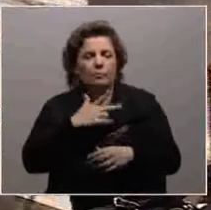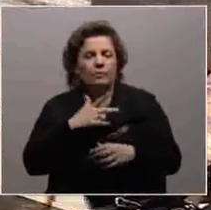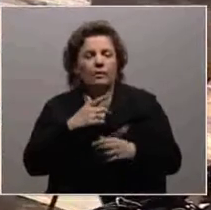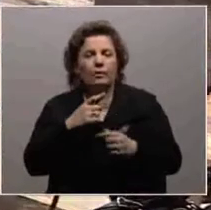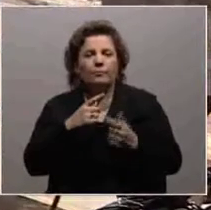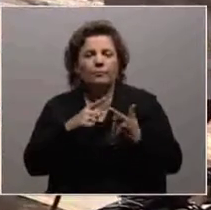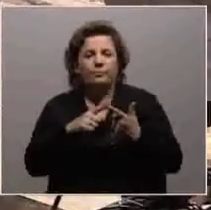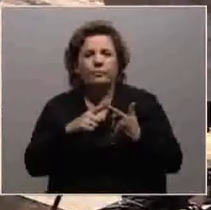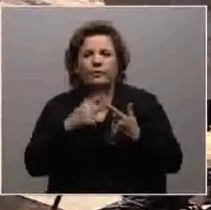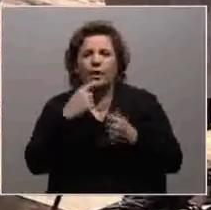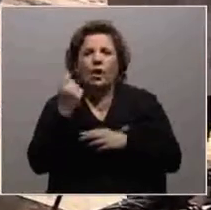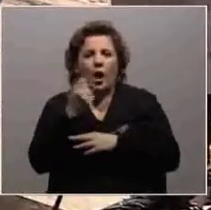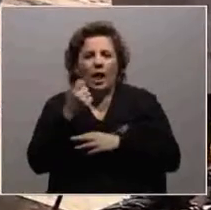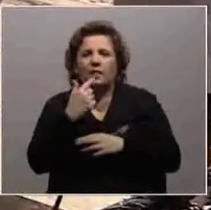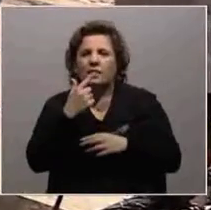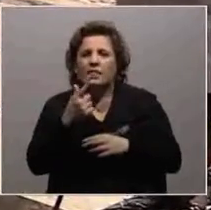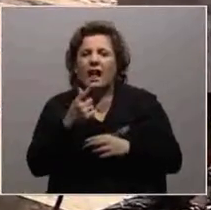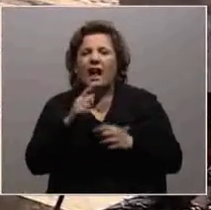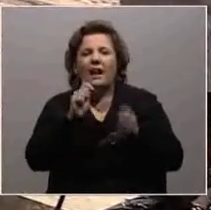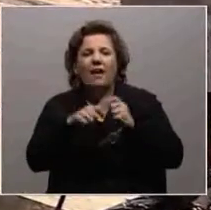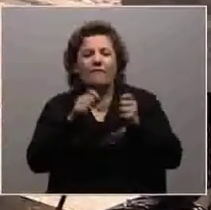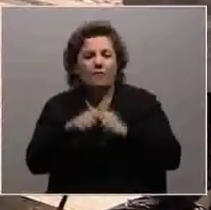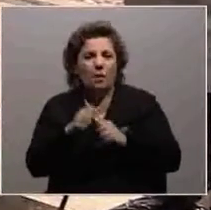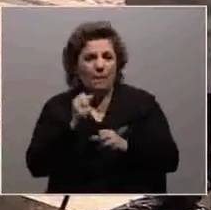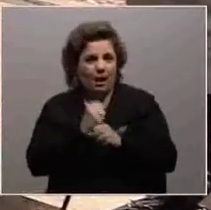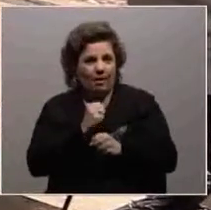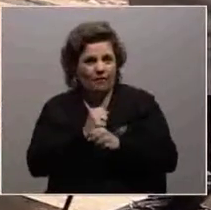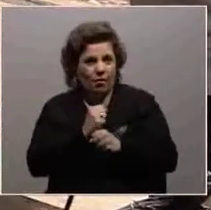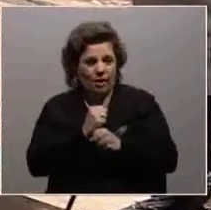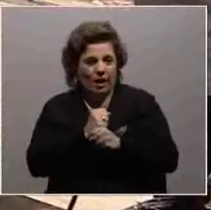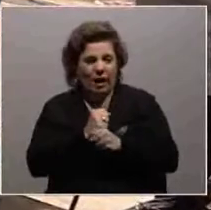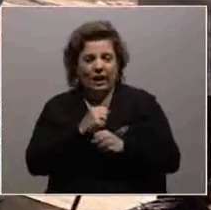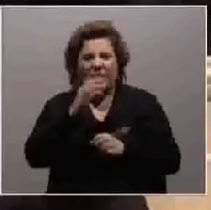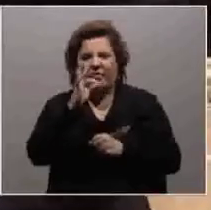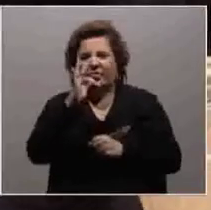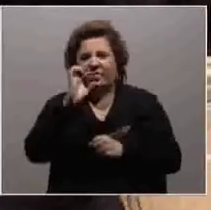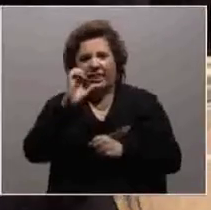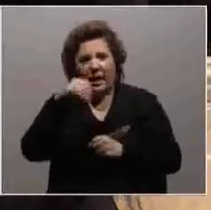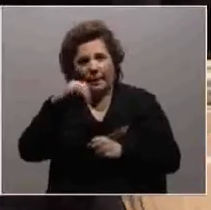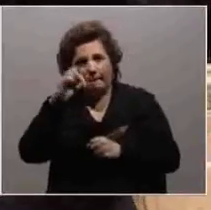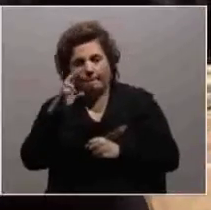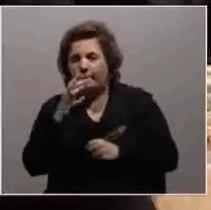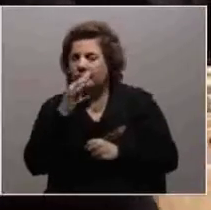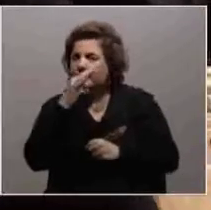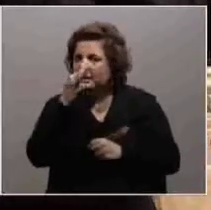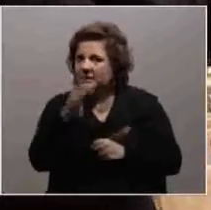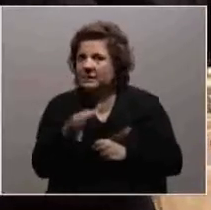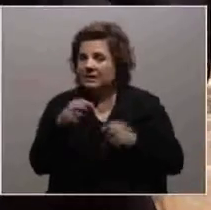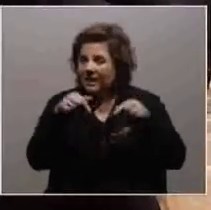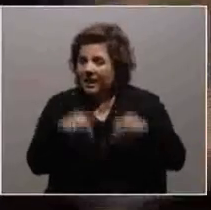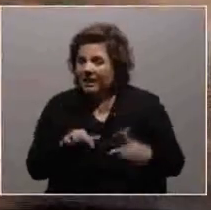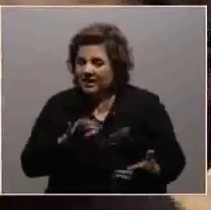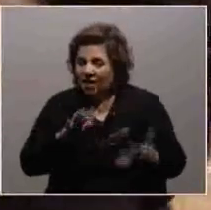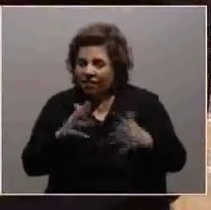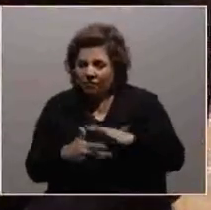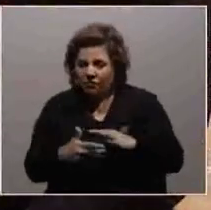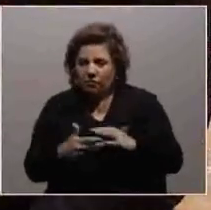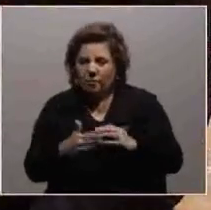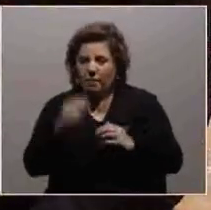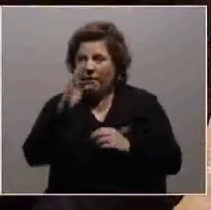sul consultado sobre reforma agora está levando adiante o presidente michel temer é legislador souto que conecta feridas e tá chegando